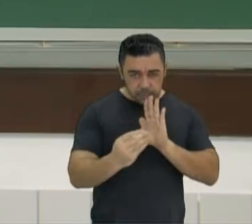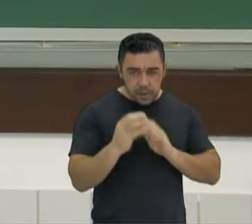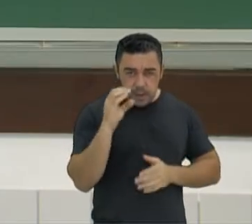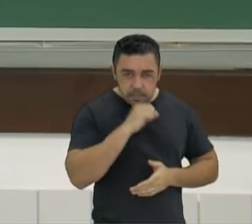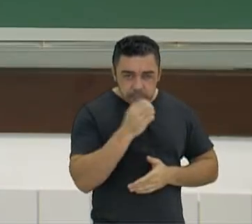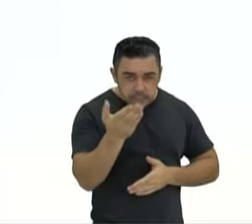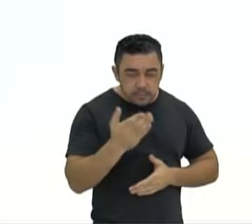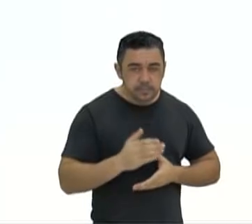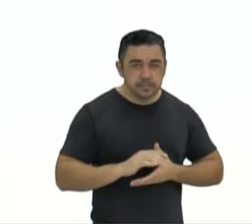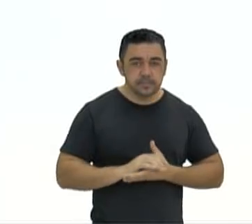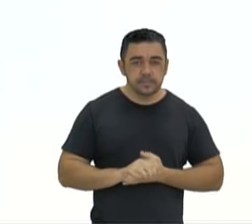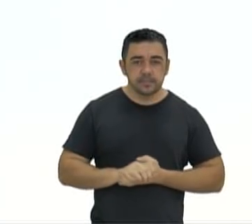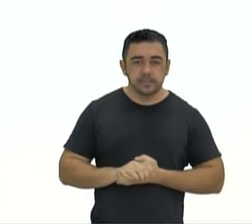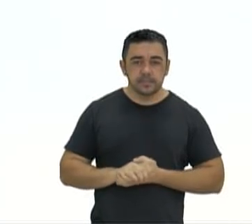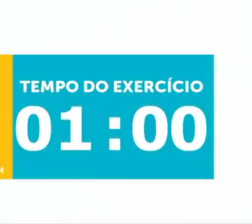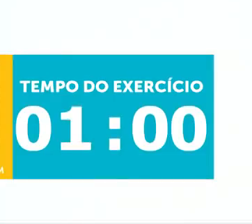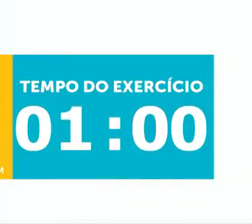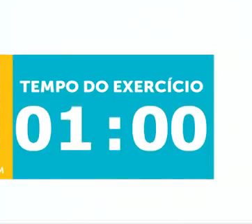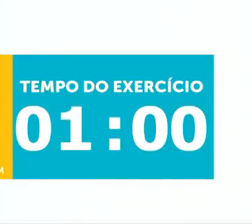aí que a gente já volta.